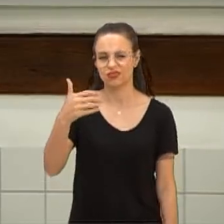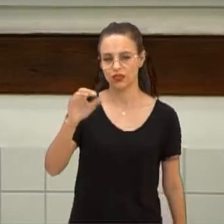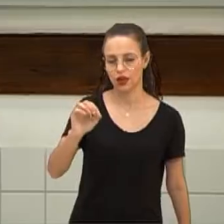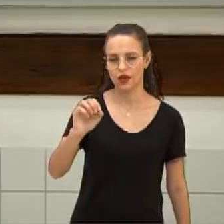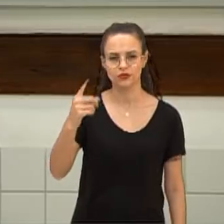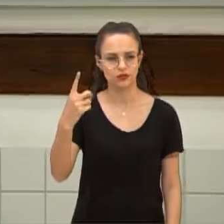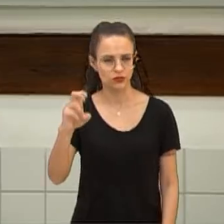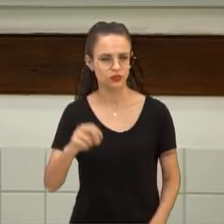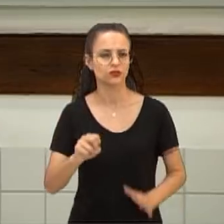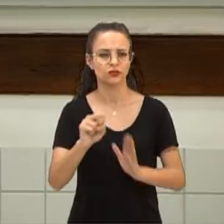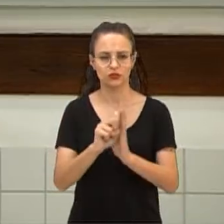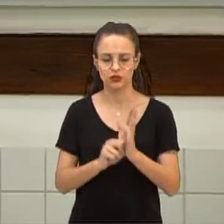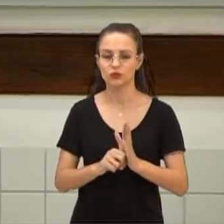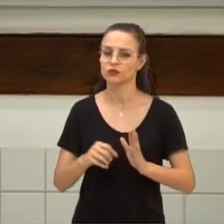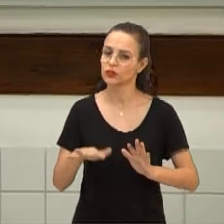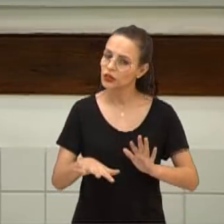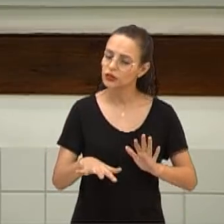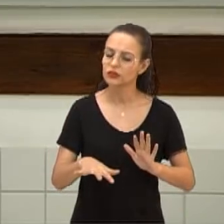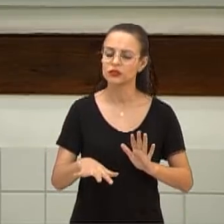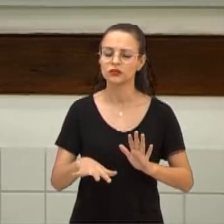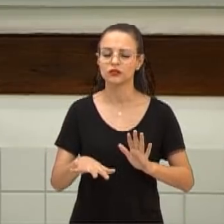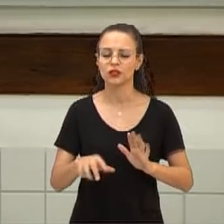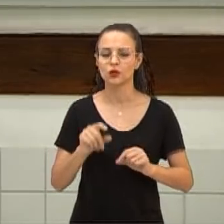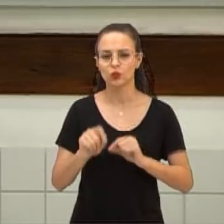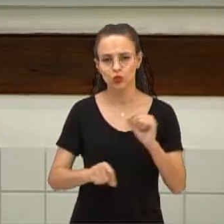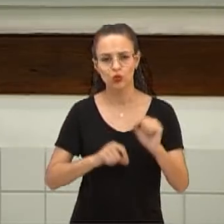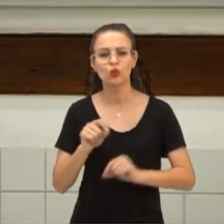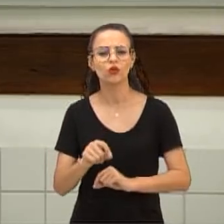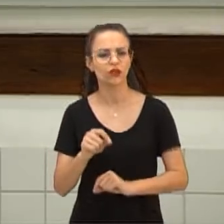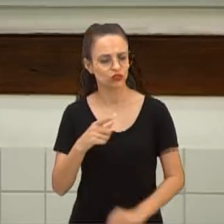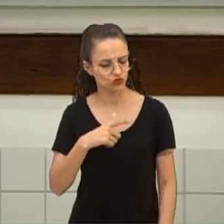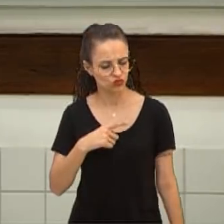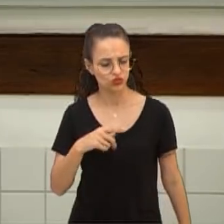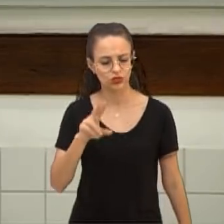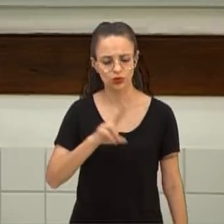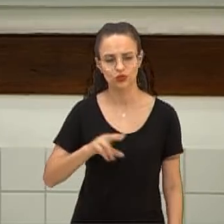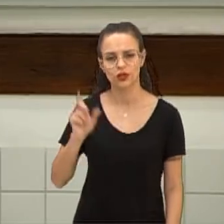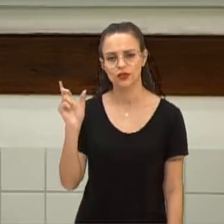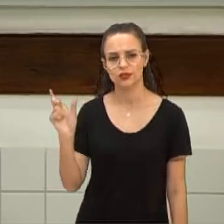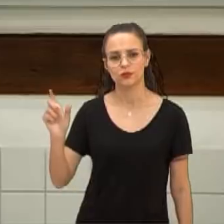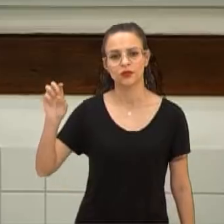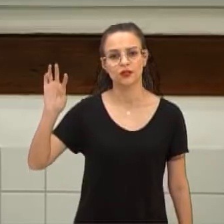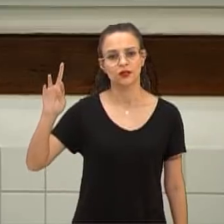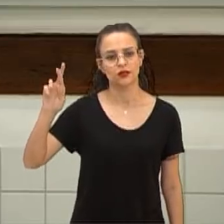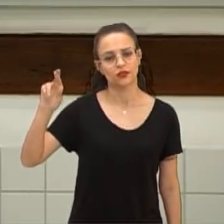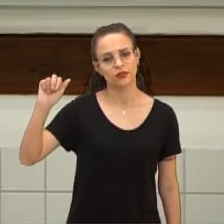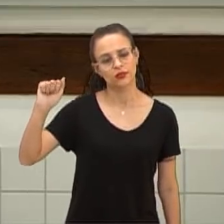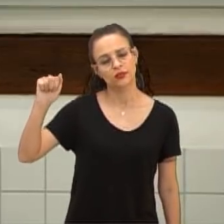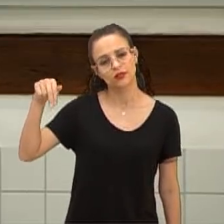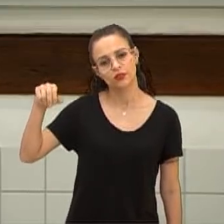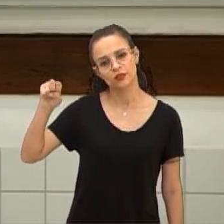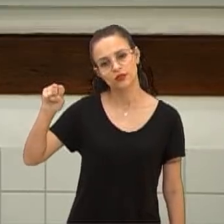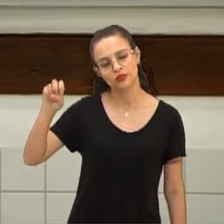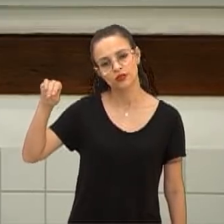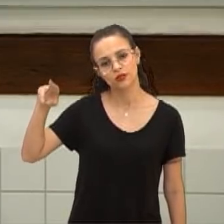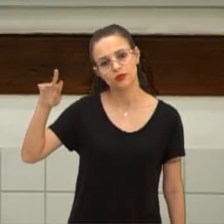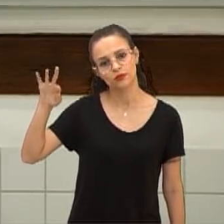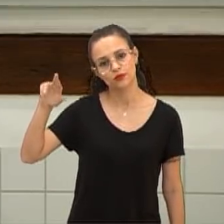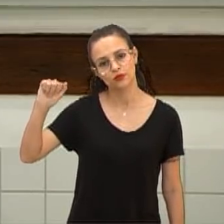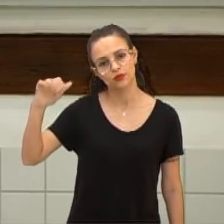uma ciência que precedeu a química e que utilizava esse termo da transmutação, transmutar, transformar